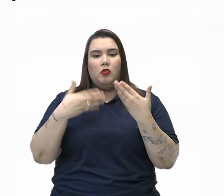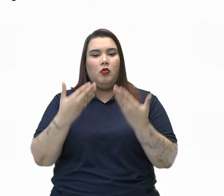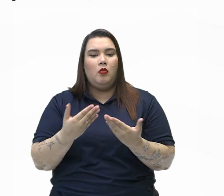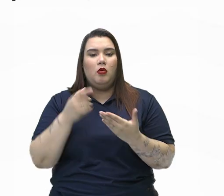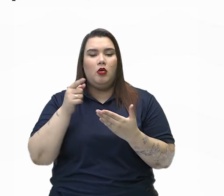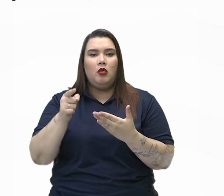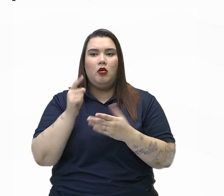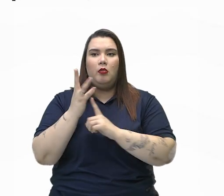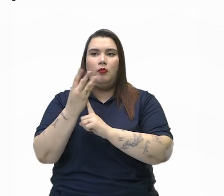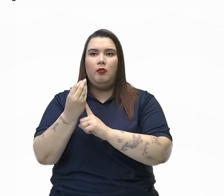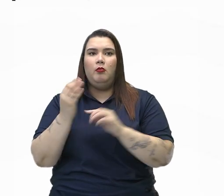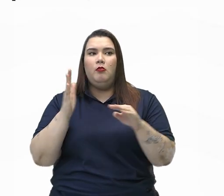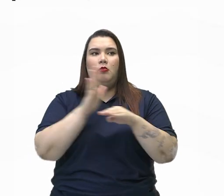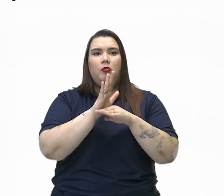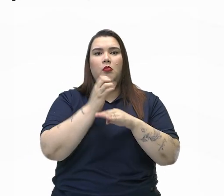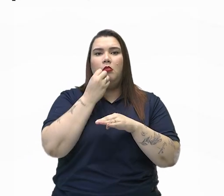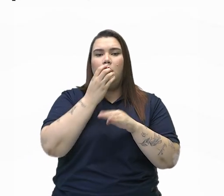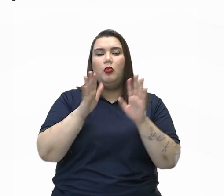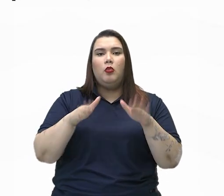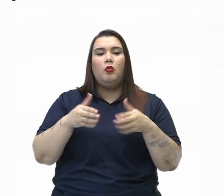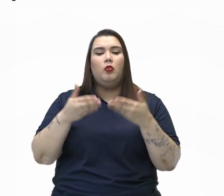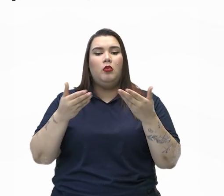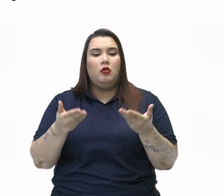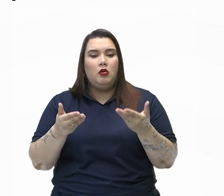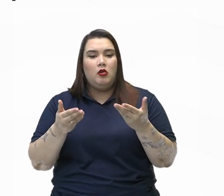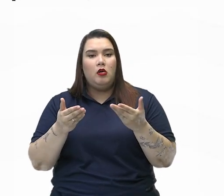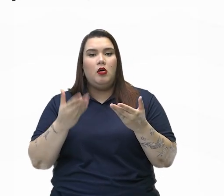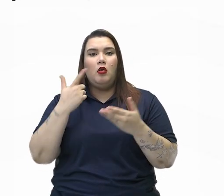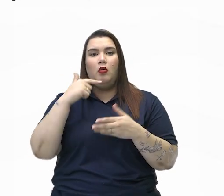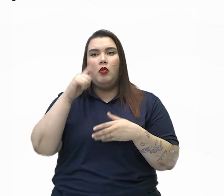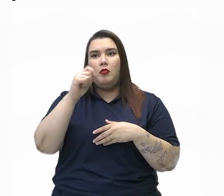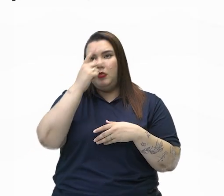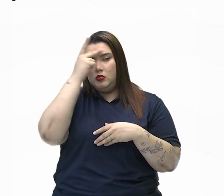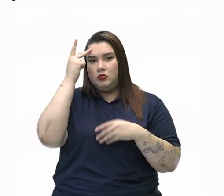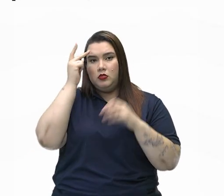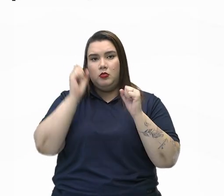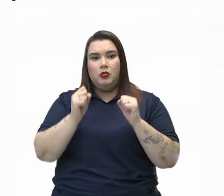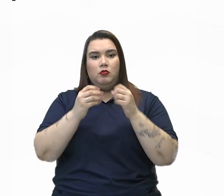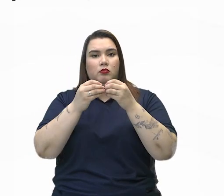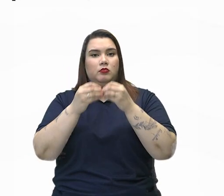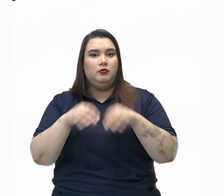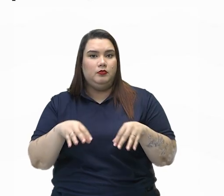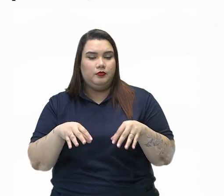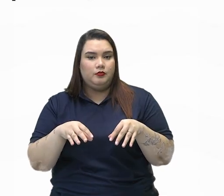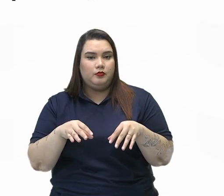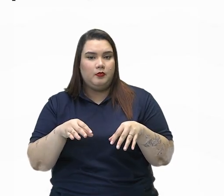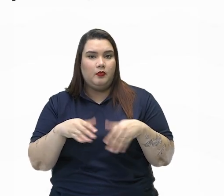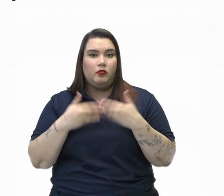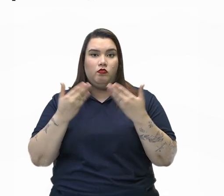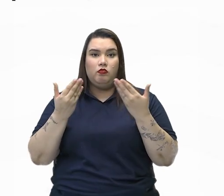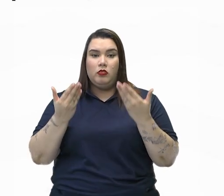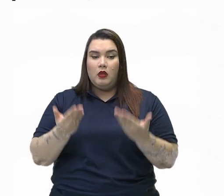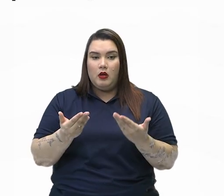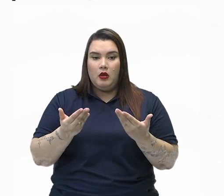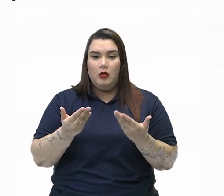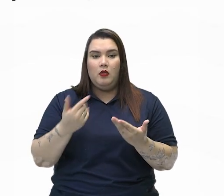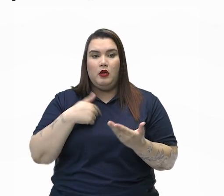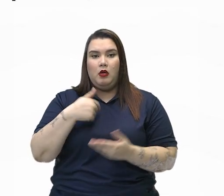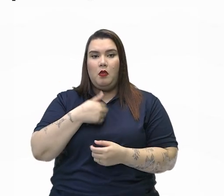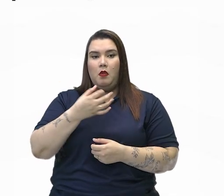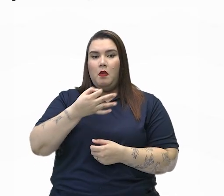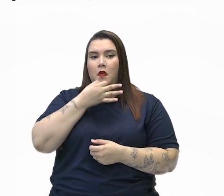obra beneficia? A quem ela pode prejudicar? Então, ser crítico não